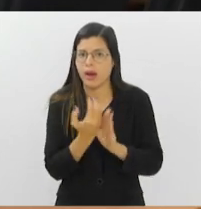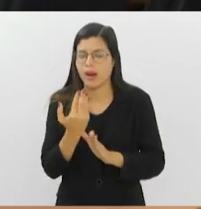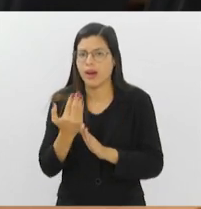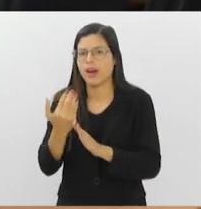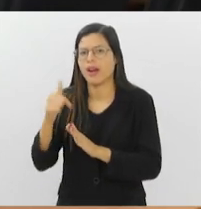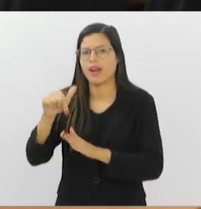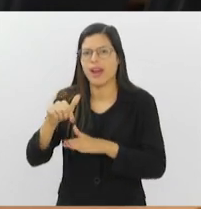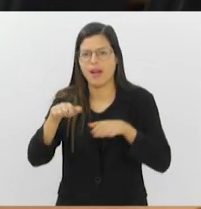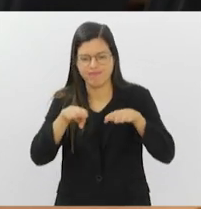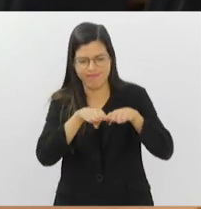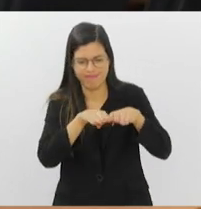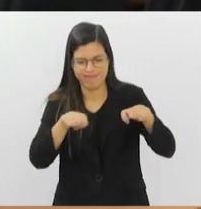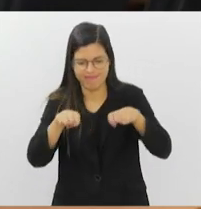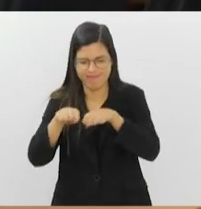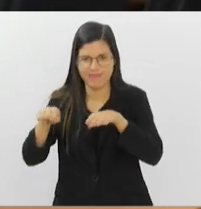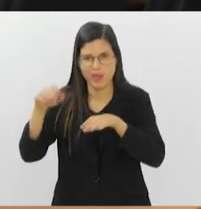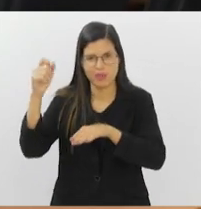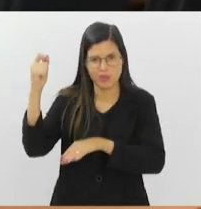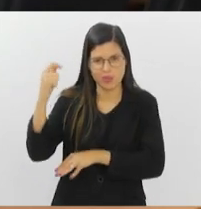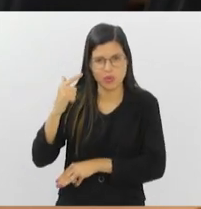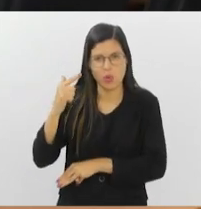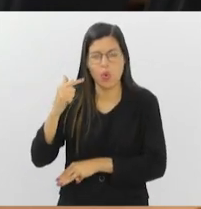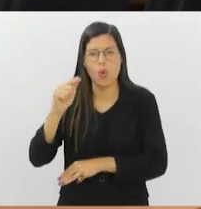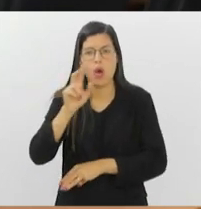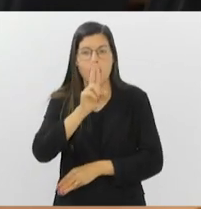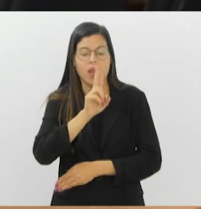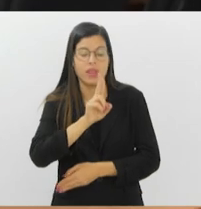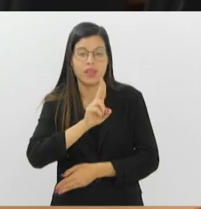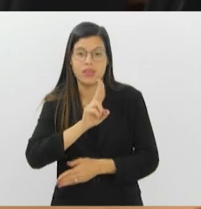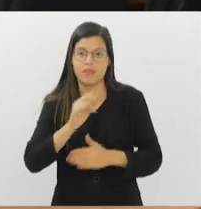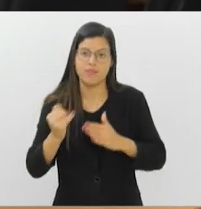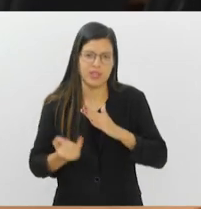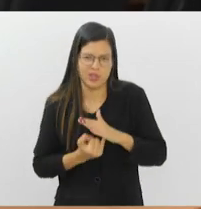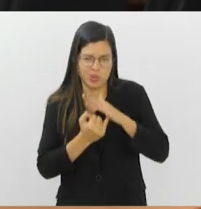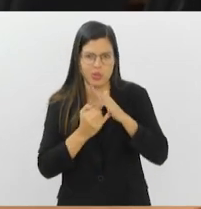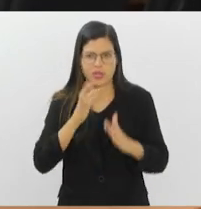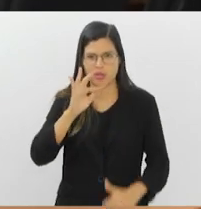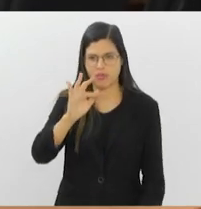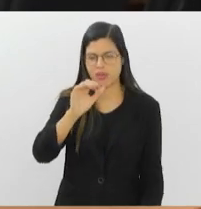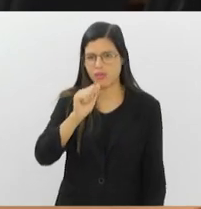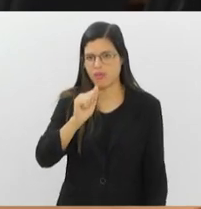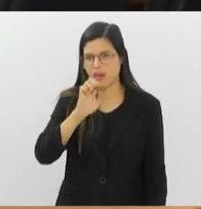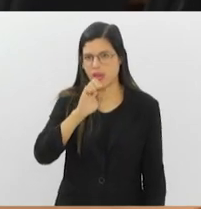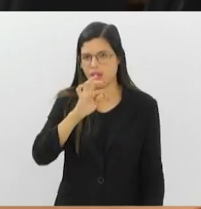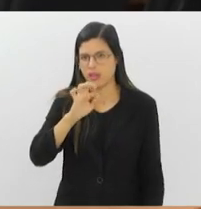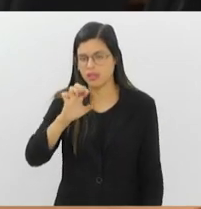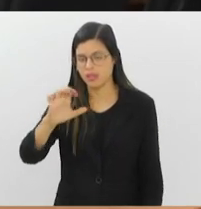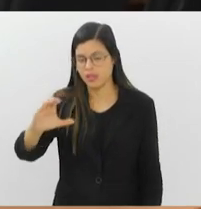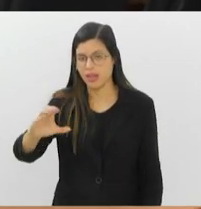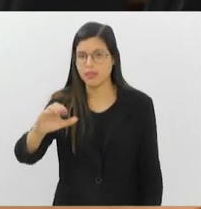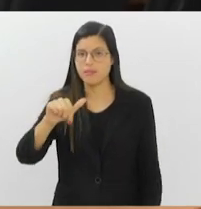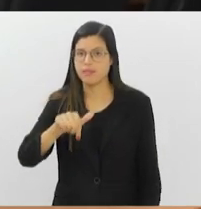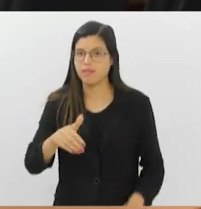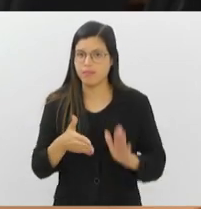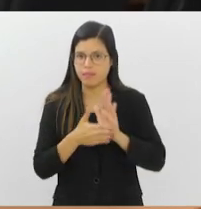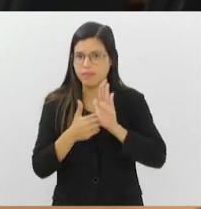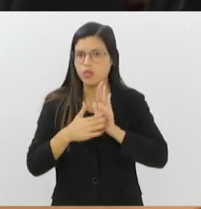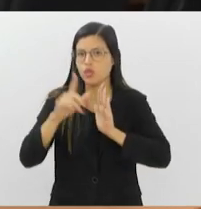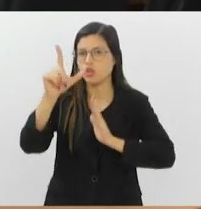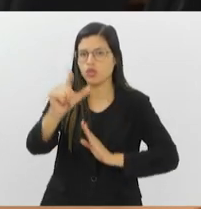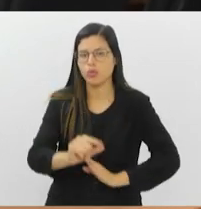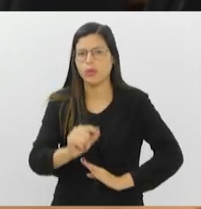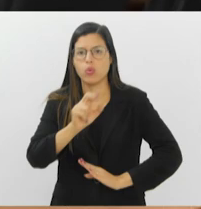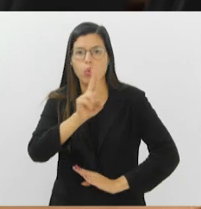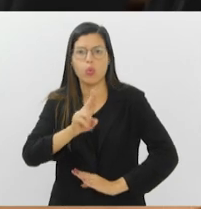para a geração de energia elétrica nas unidades da ftec esse objetivo essa proposta busca aí reduzir o consumo de